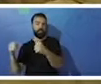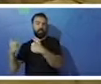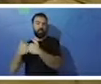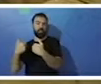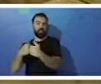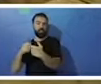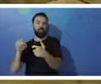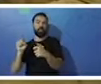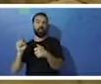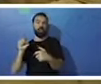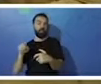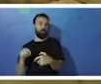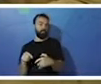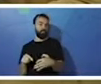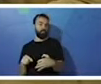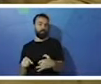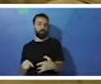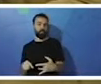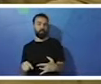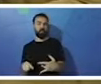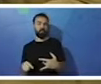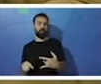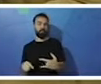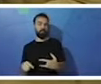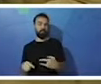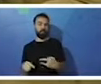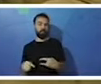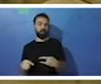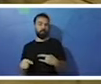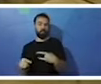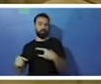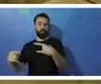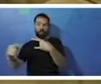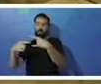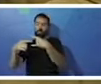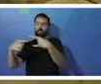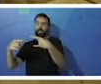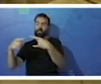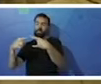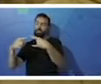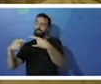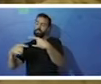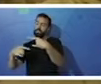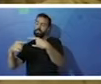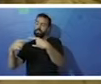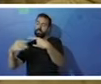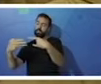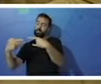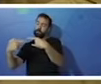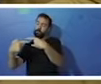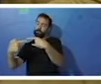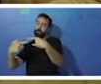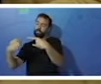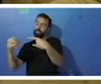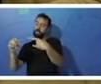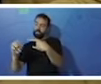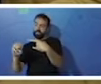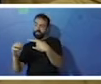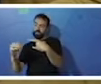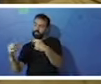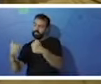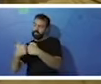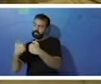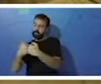ser aqui, ó, o 36, tá? Ainda que faltem 2 unidades para chegar no 38, o 36 é o